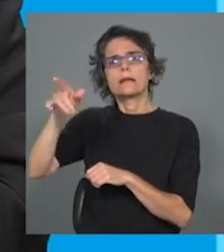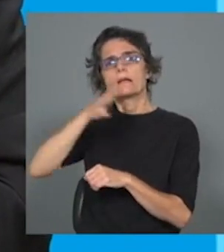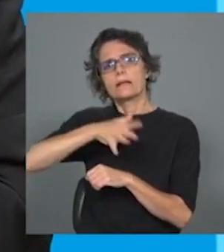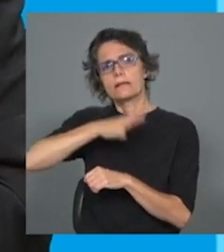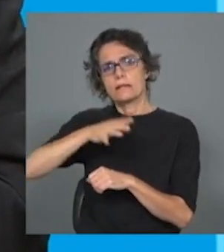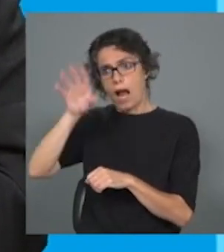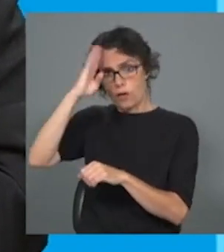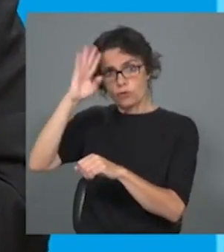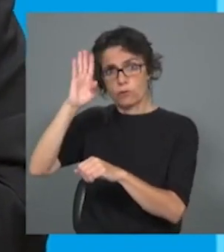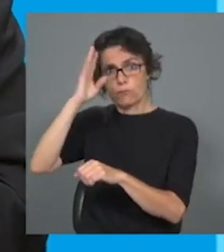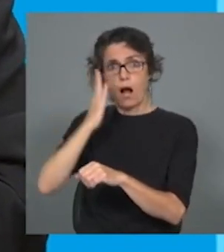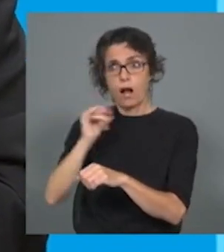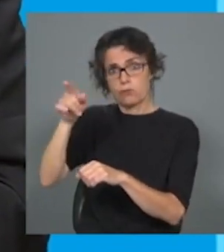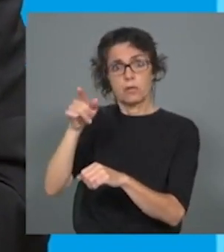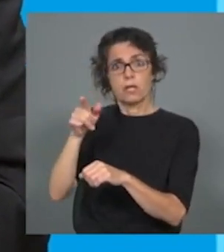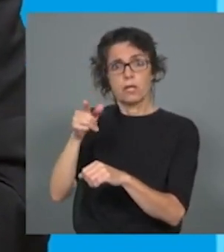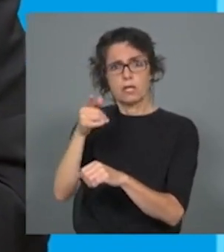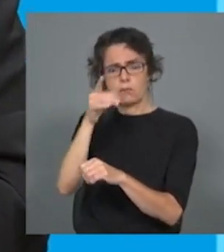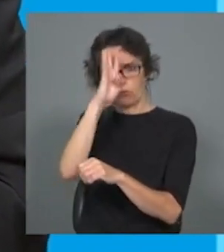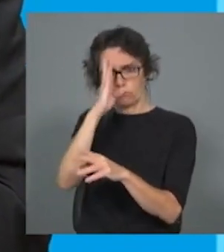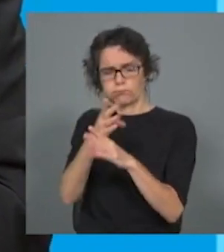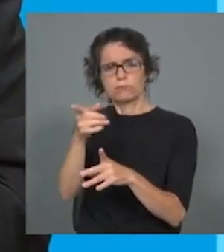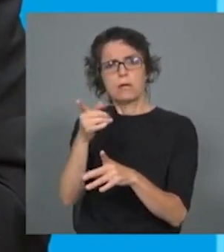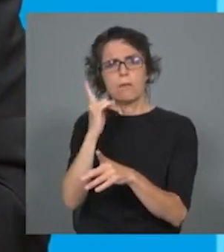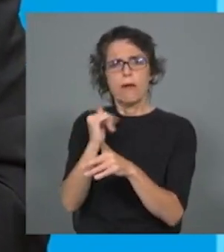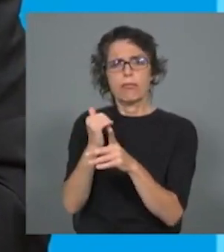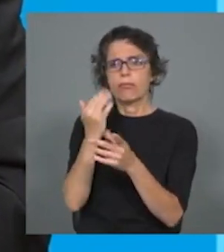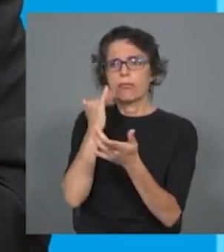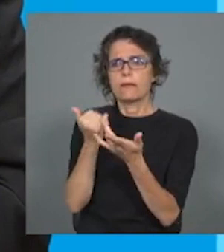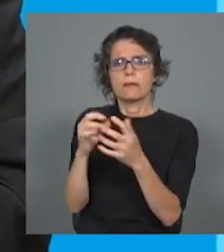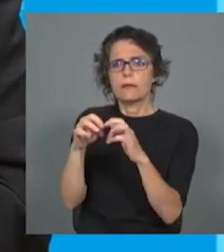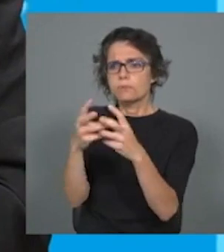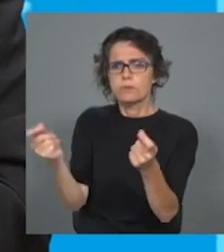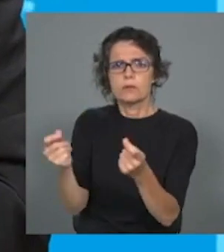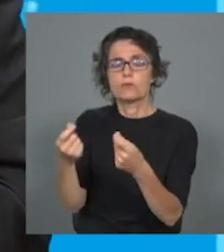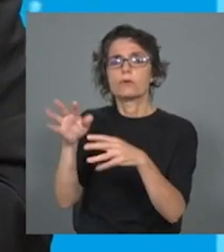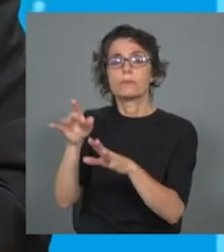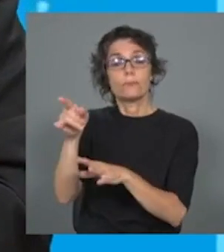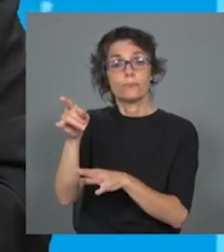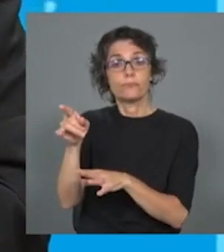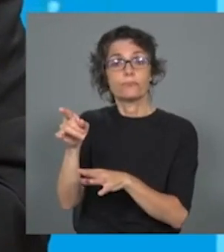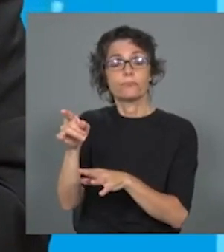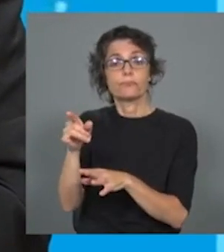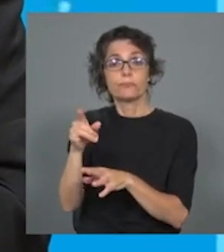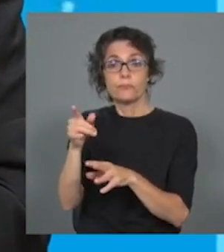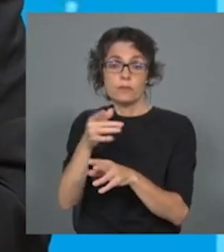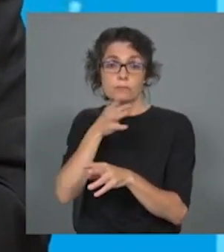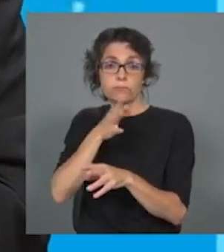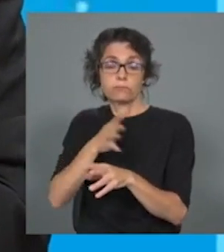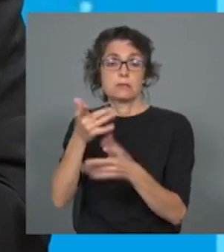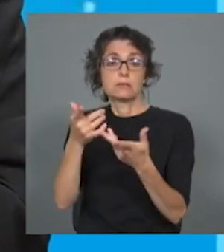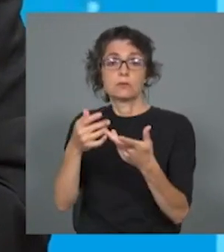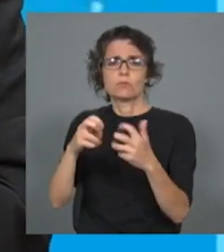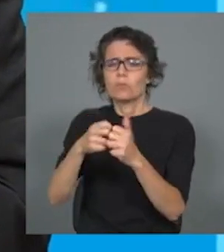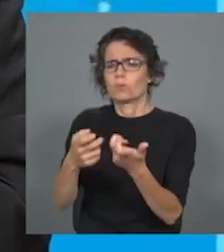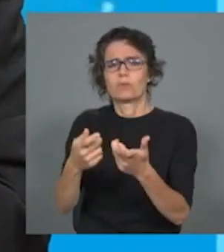boa fé e empenhadíssimo para tentar corresponder aos problemas que temos sobre a mesa. Agora, há aqui muito problema e muita dificuldade que